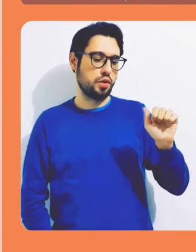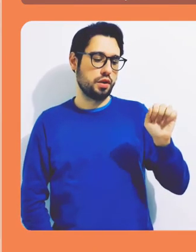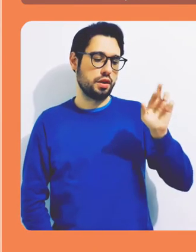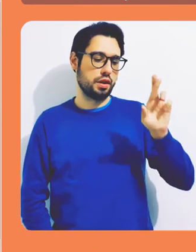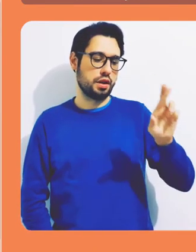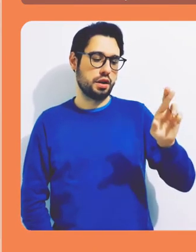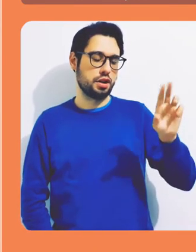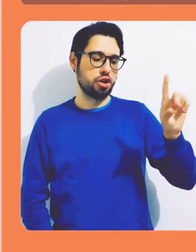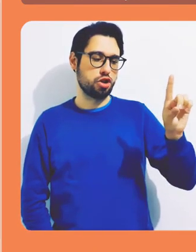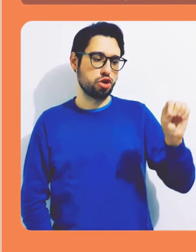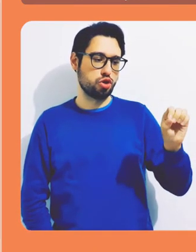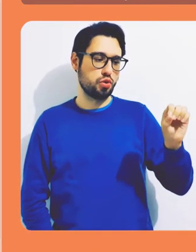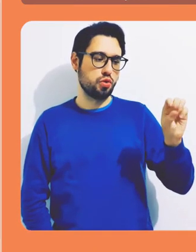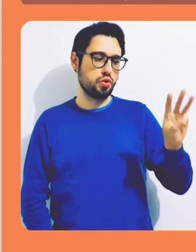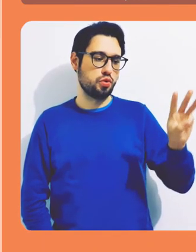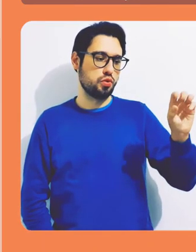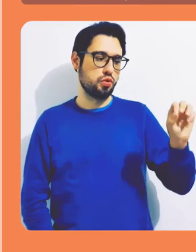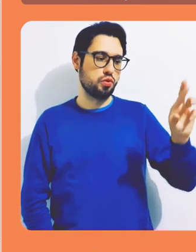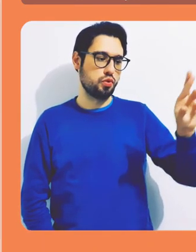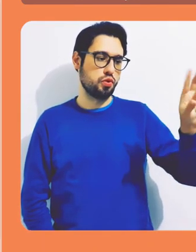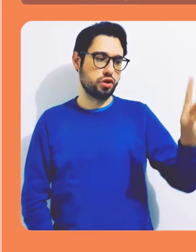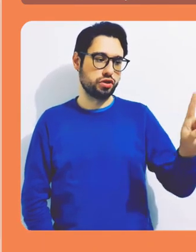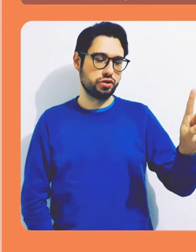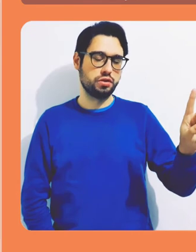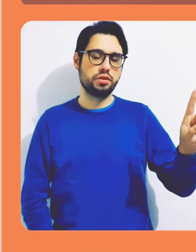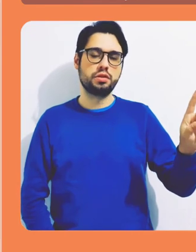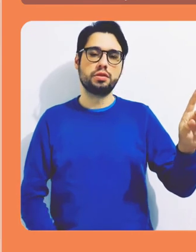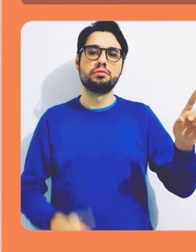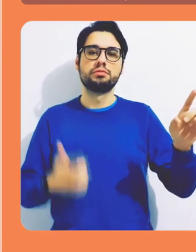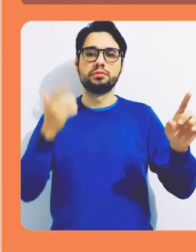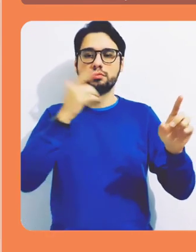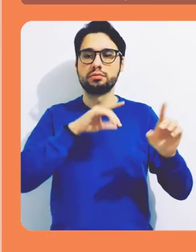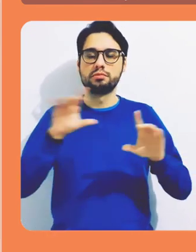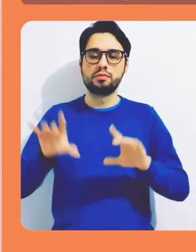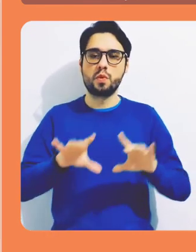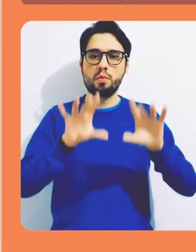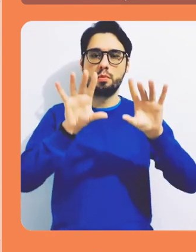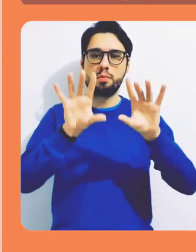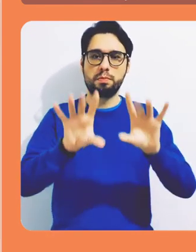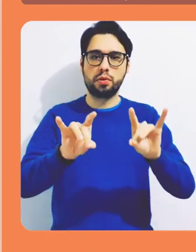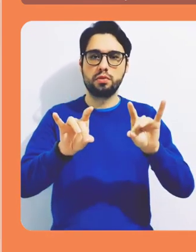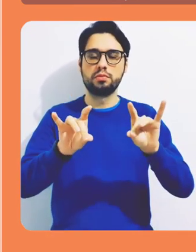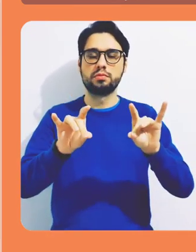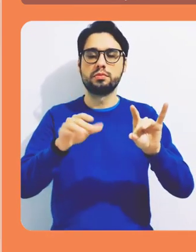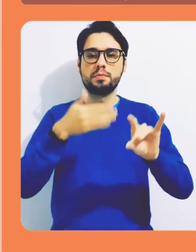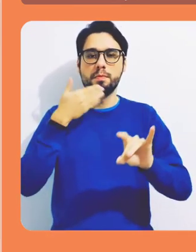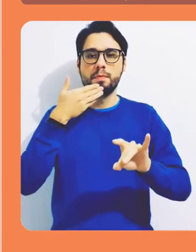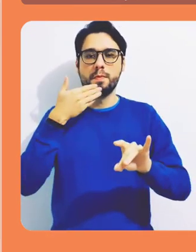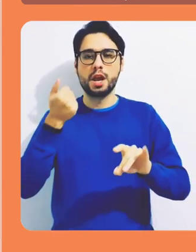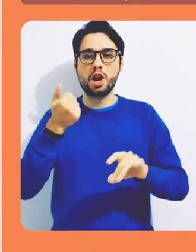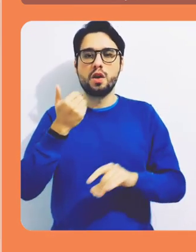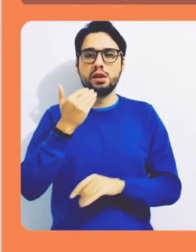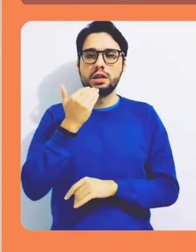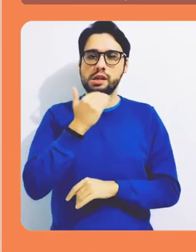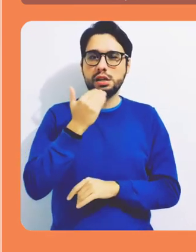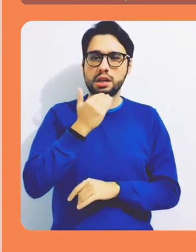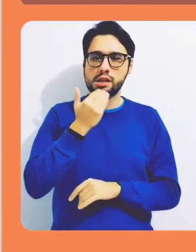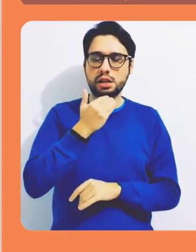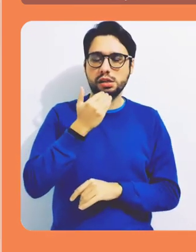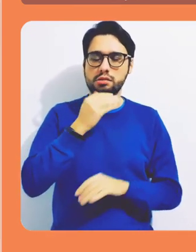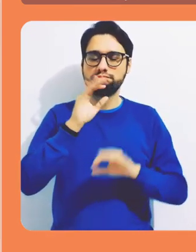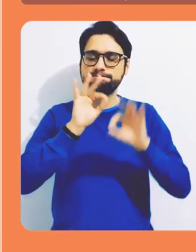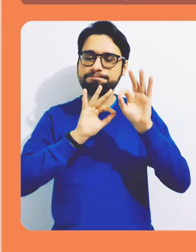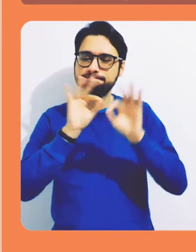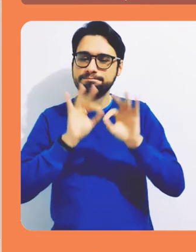Inserir. Vejam que quando eu colo do Word, ele traz algumas formatações aqui para mim, ó,